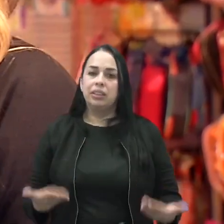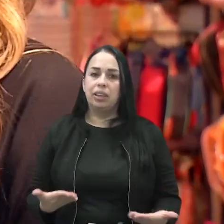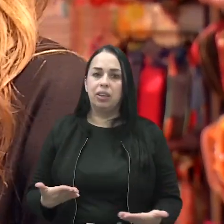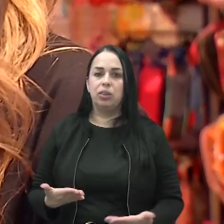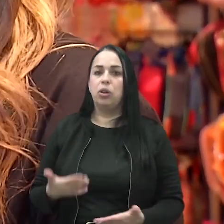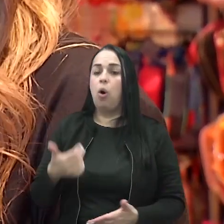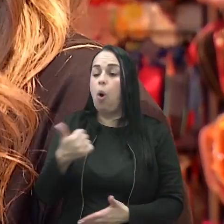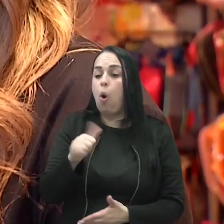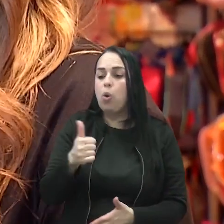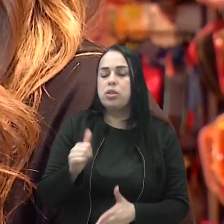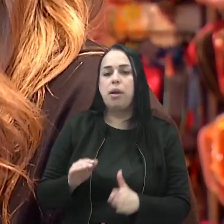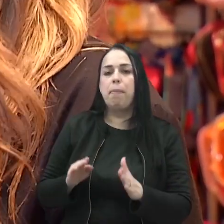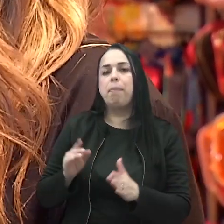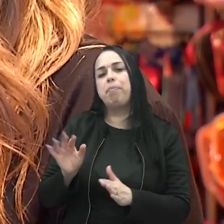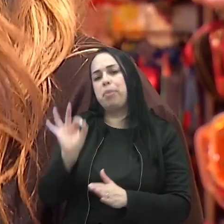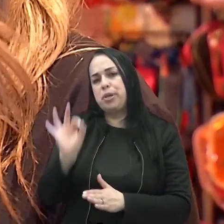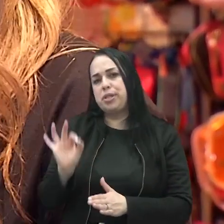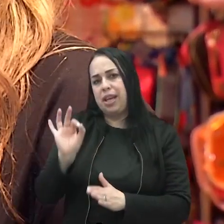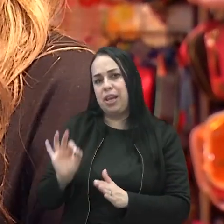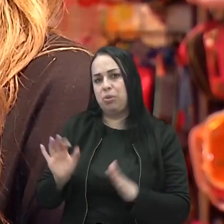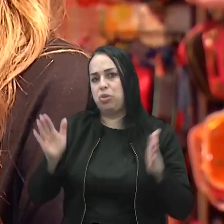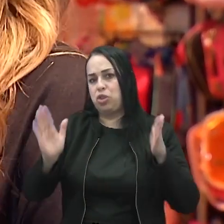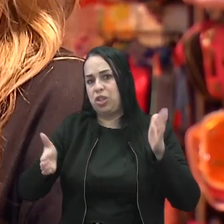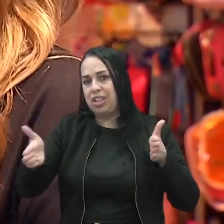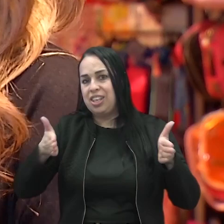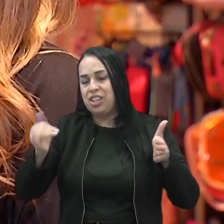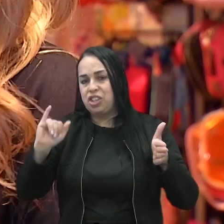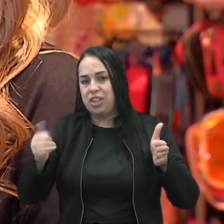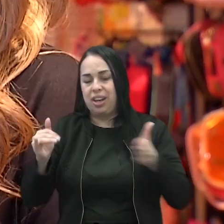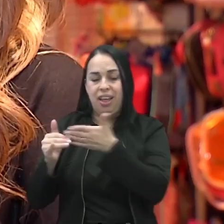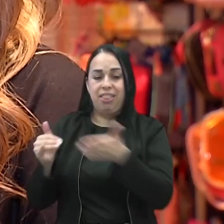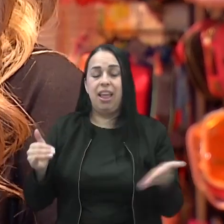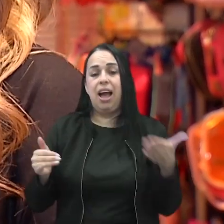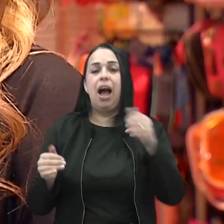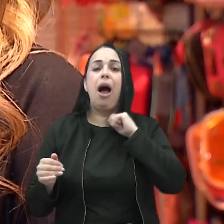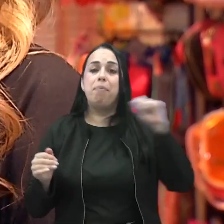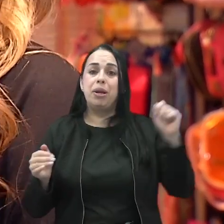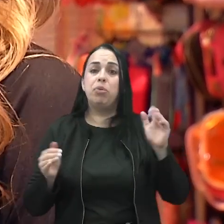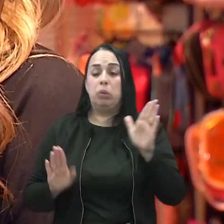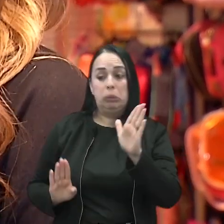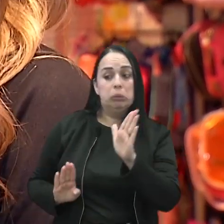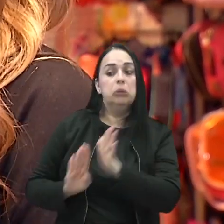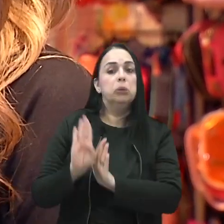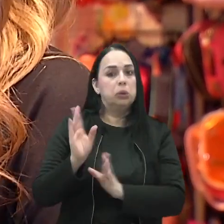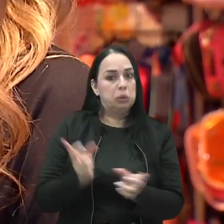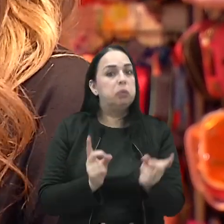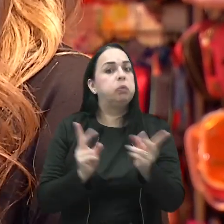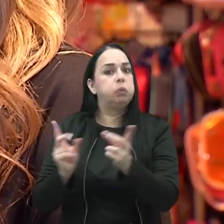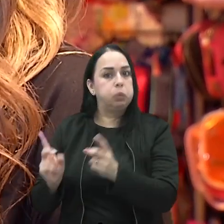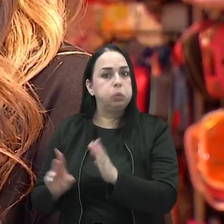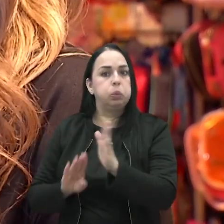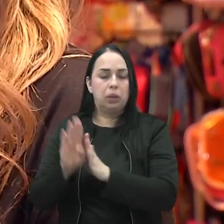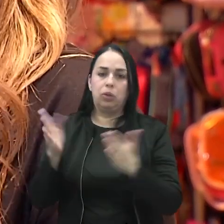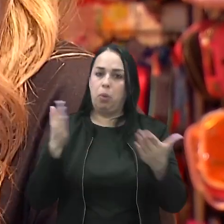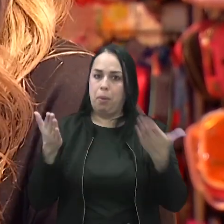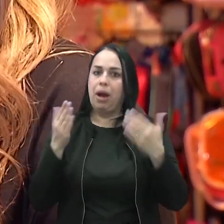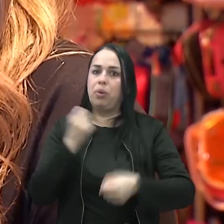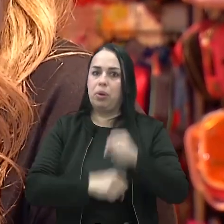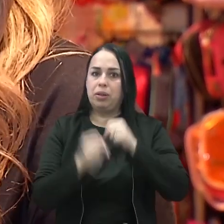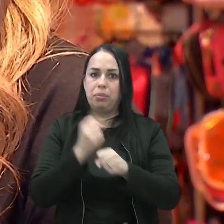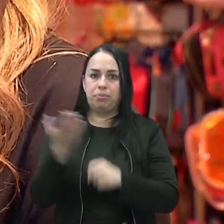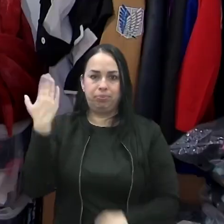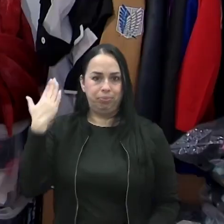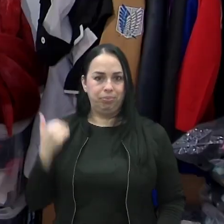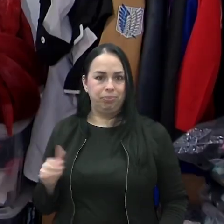teve um aumento de 11% de janeiro a abril. Então, a gente teve um crescimento grande aí, né, comparado ao